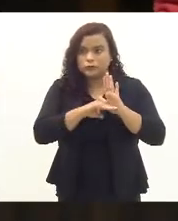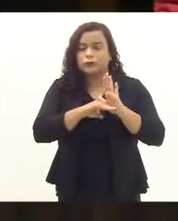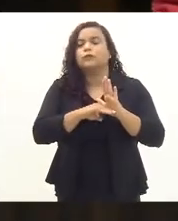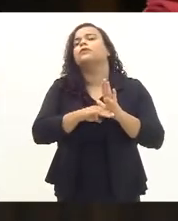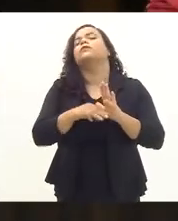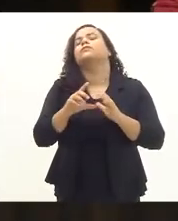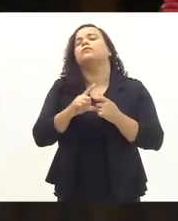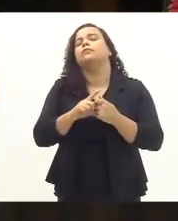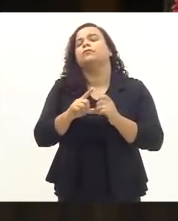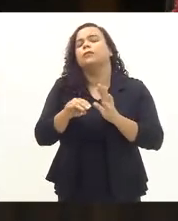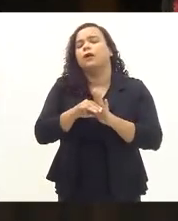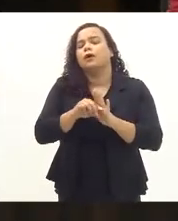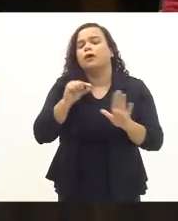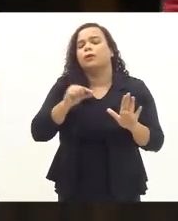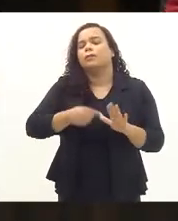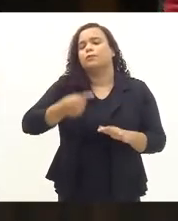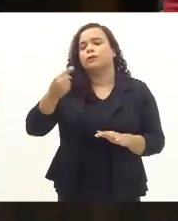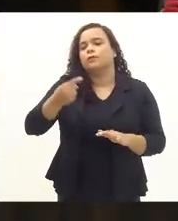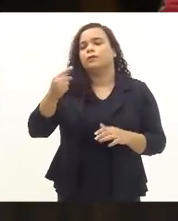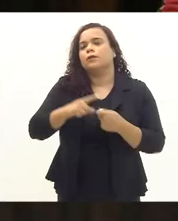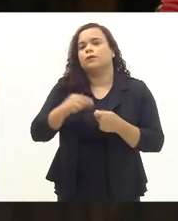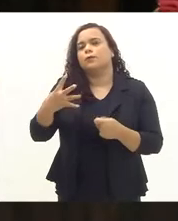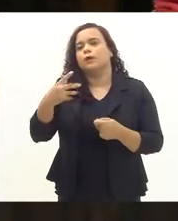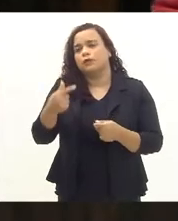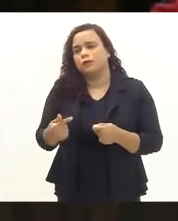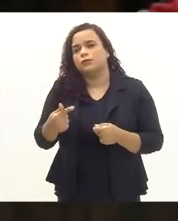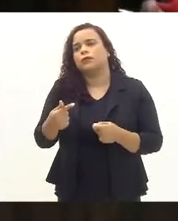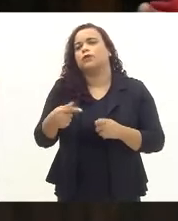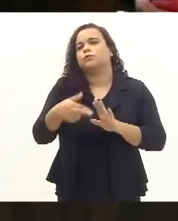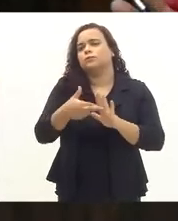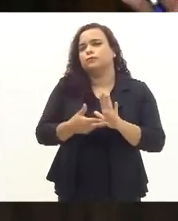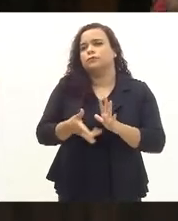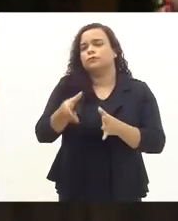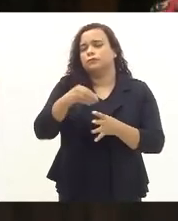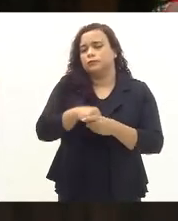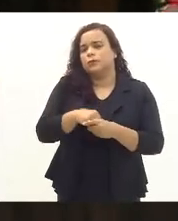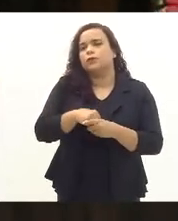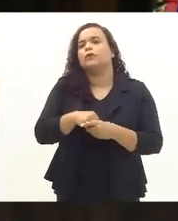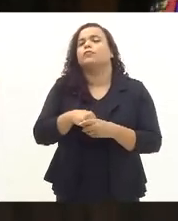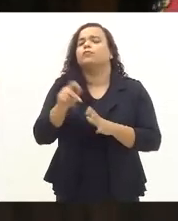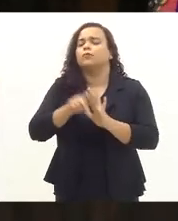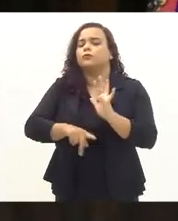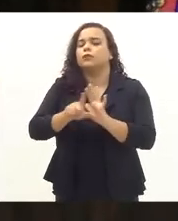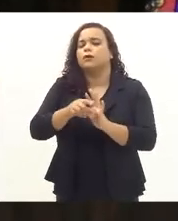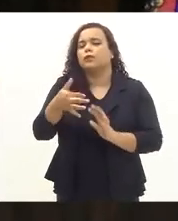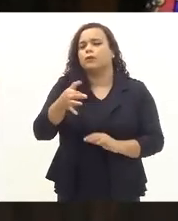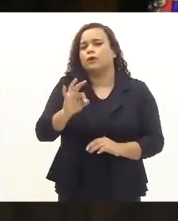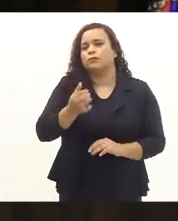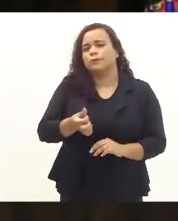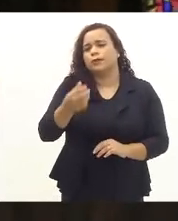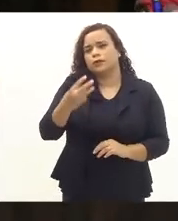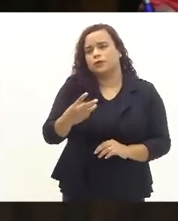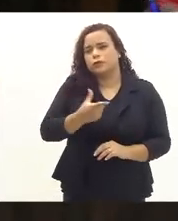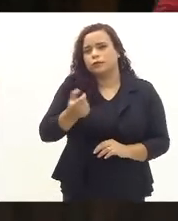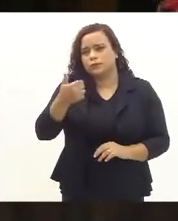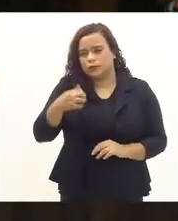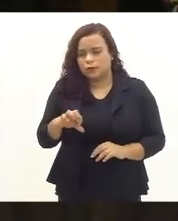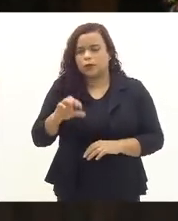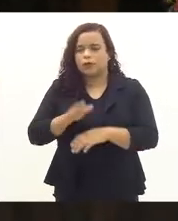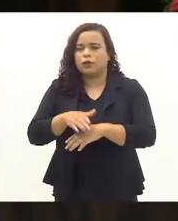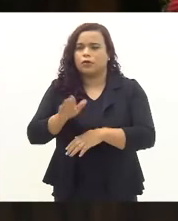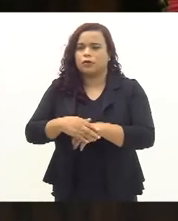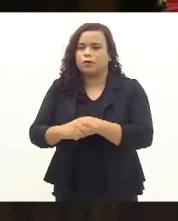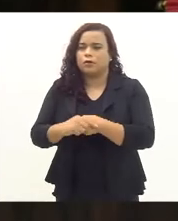47 do Regimento Interno em tramitação de nada em primeira discussão projeto de lei 1063 de 19 de autoria da deputada Martha Rocha